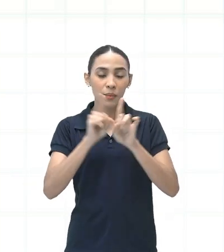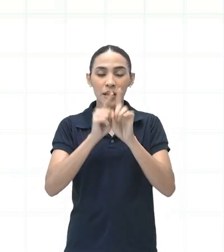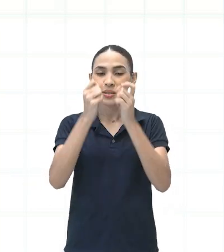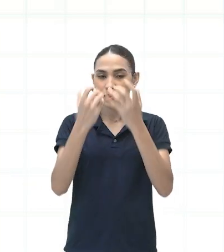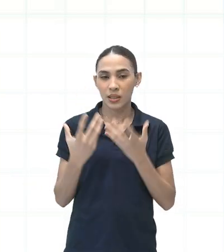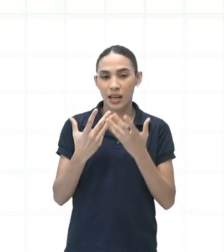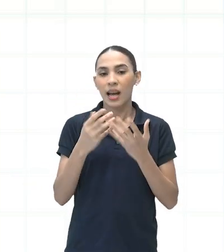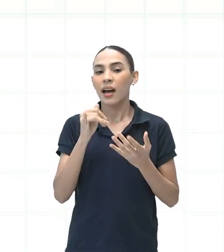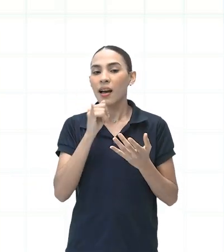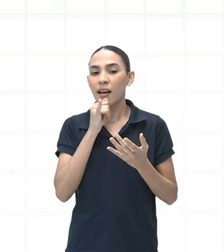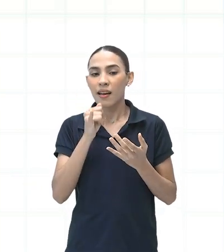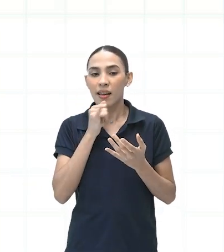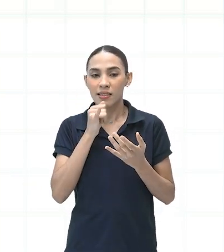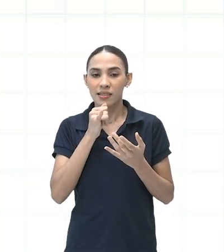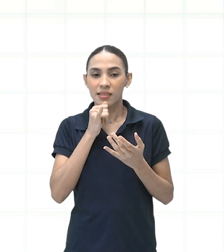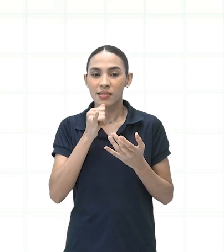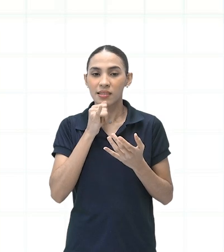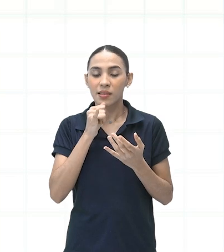expressar